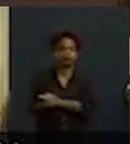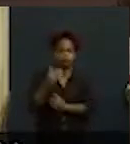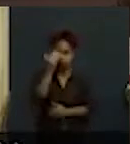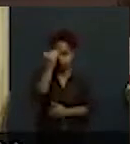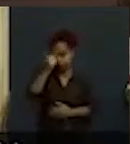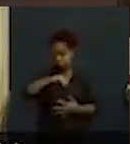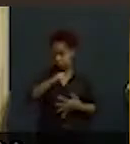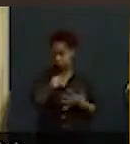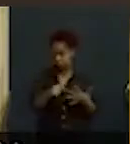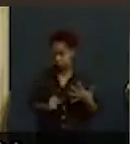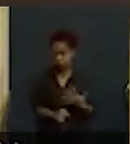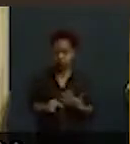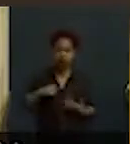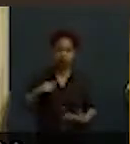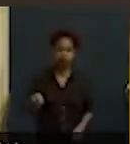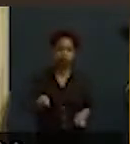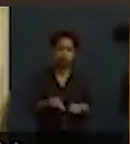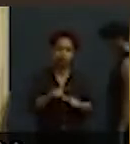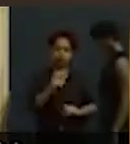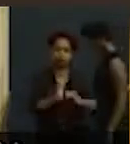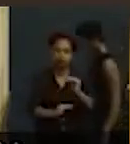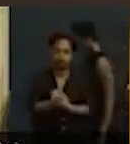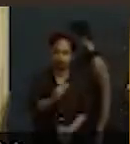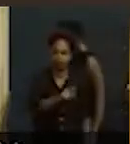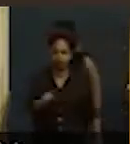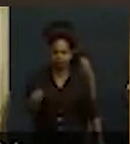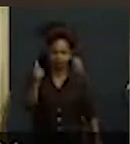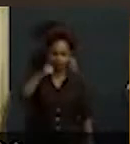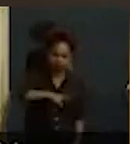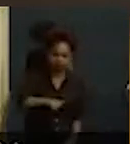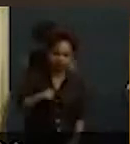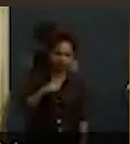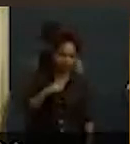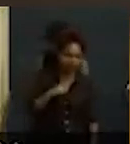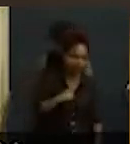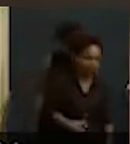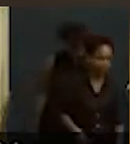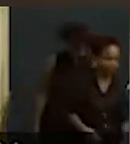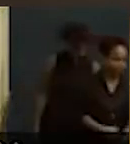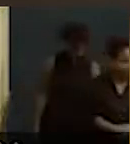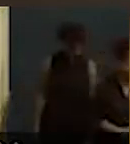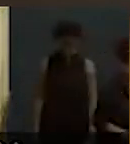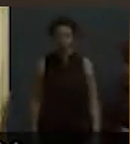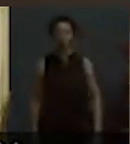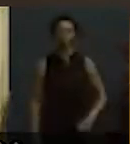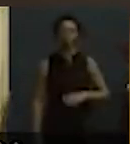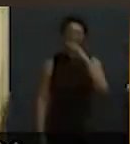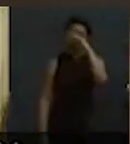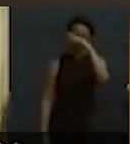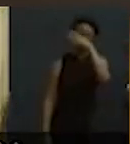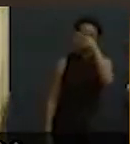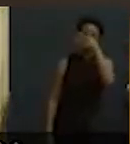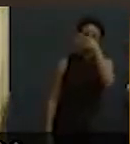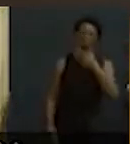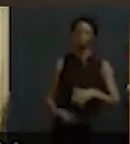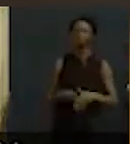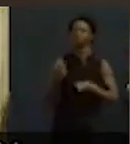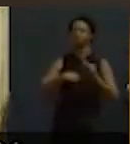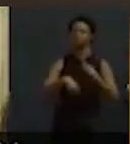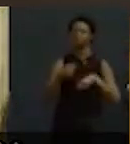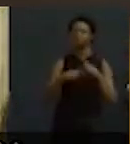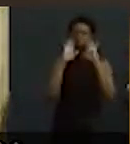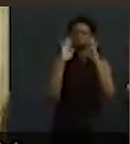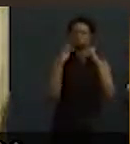Fundamentais. Especializou-se ainda em Gestão Administrativa focada no Ministério